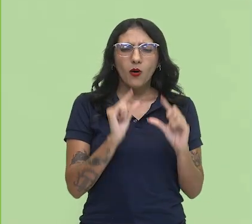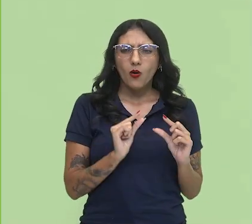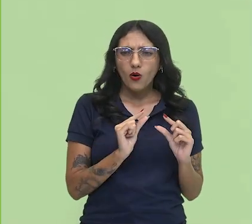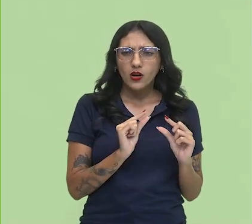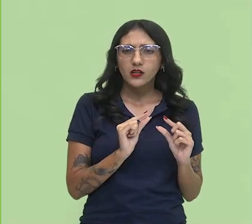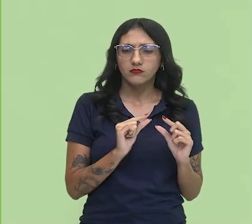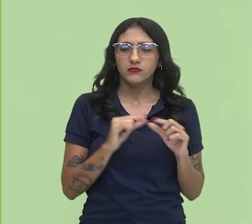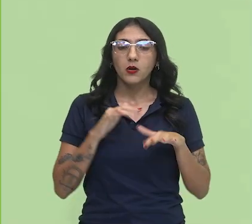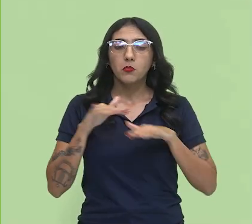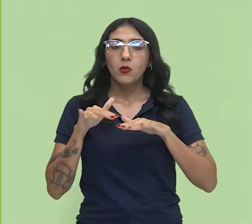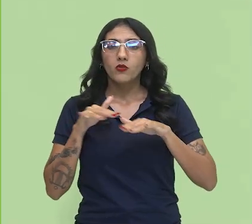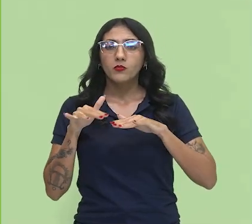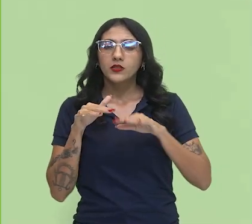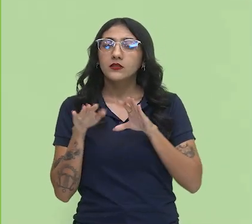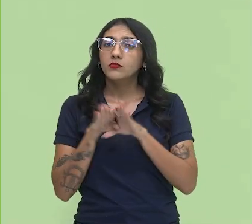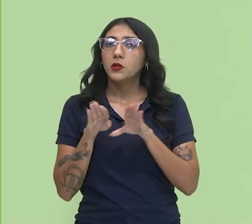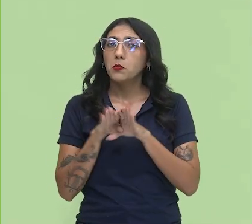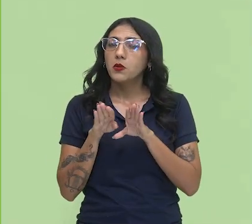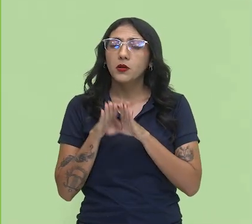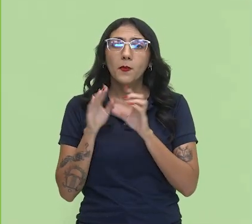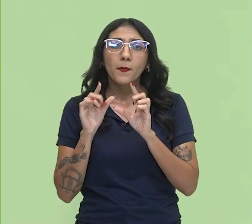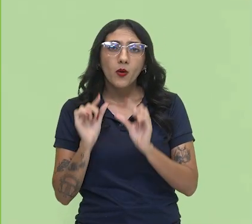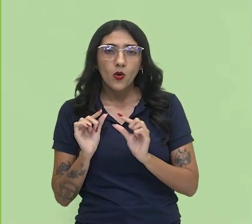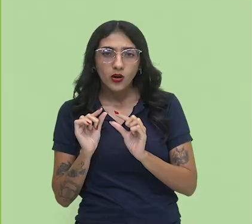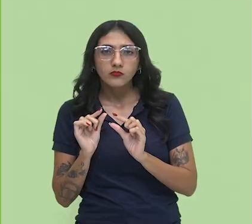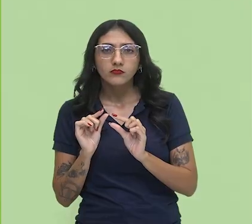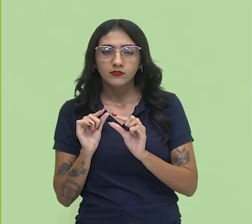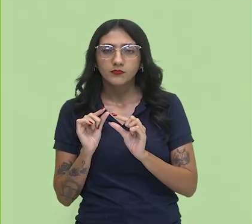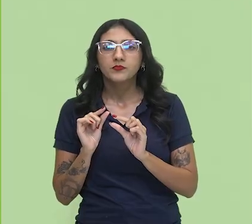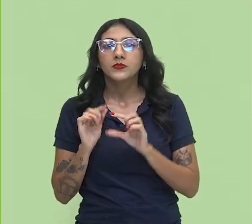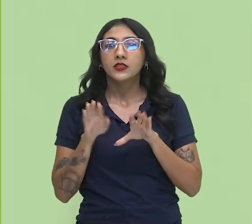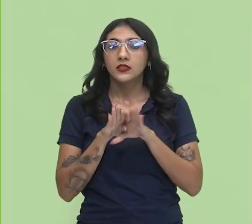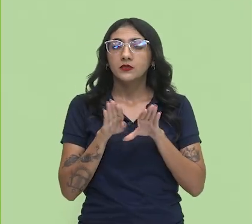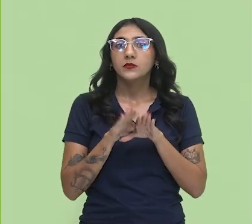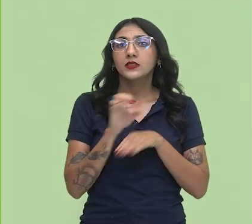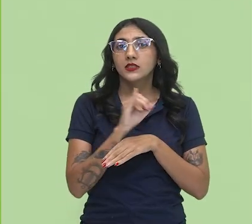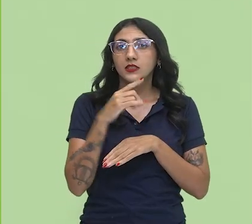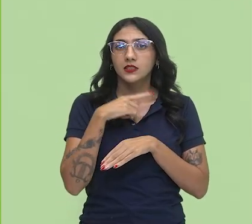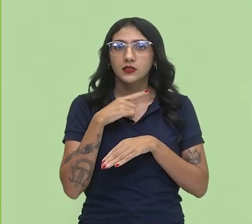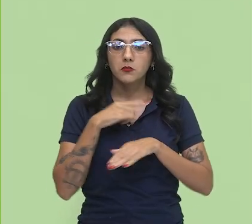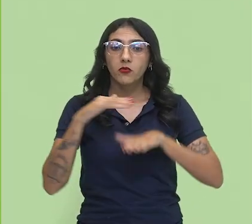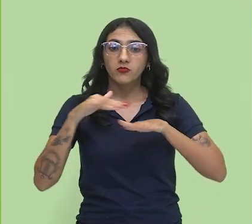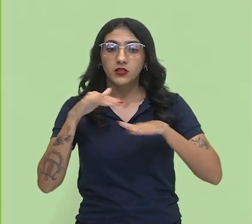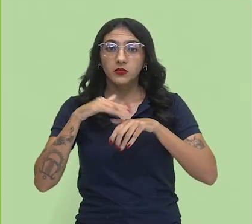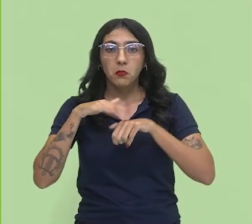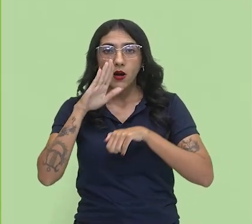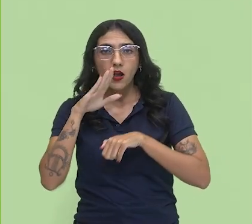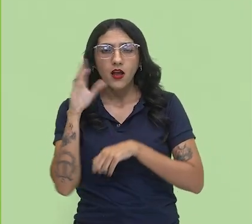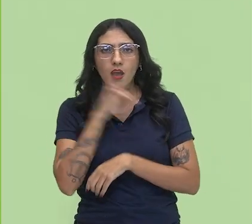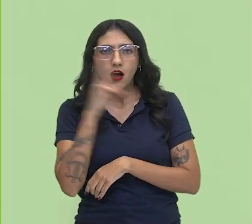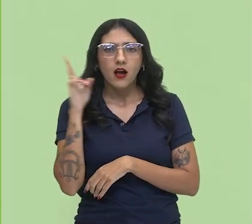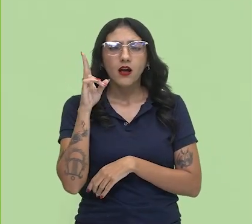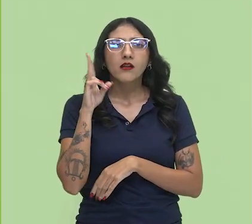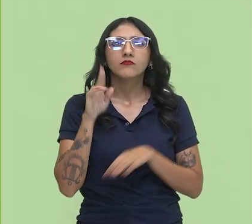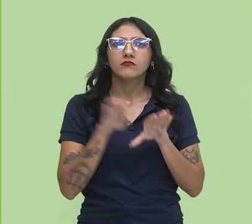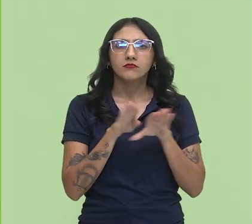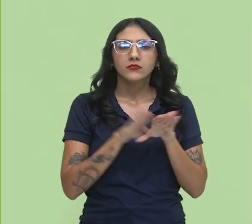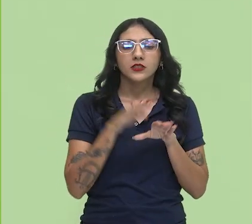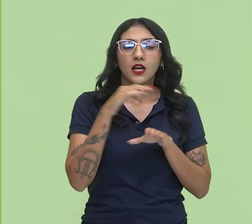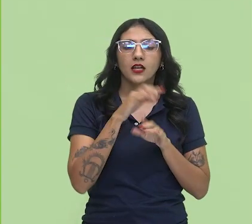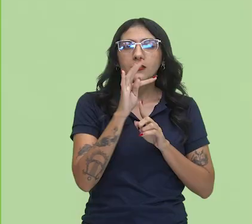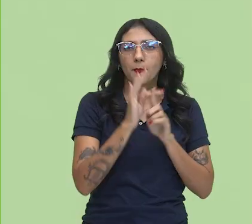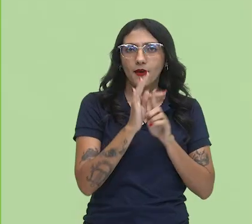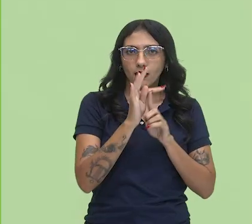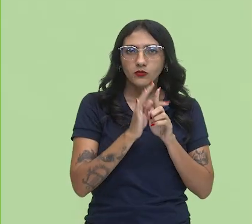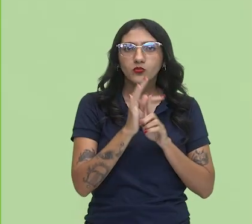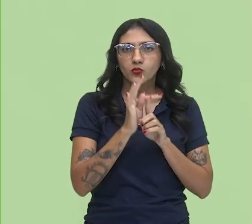a agitação das moléculas era menor. Quando a agitação das moléculas aumentou, significou também que a temperatura